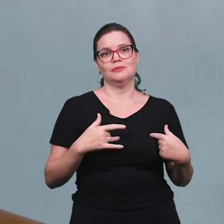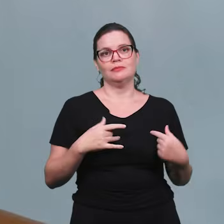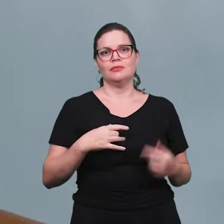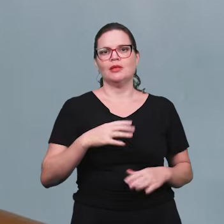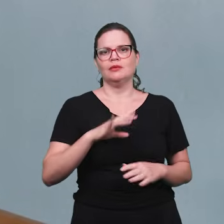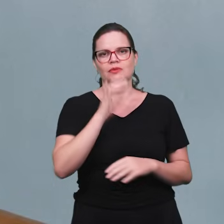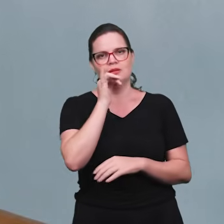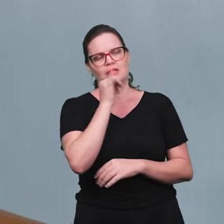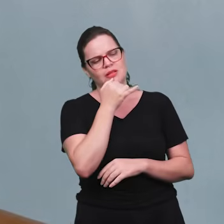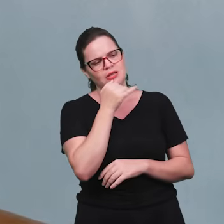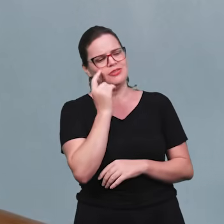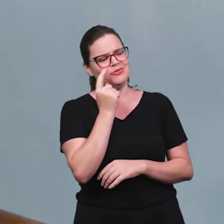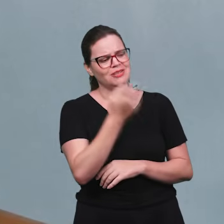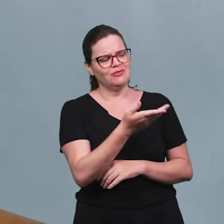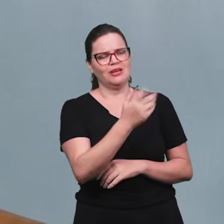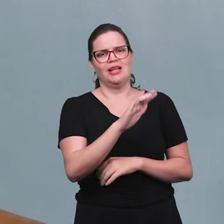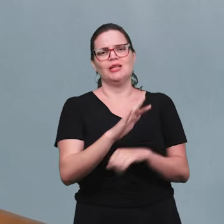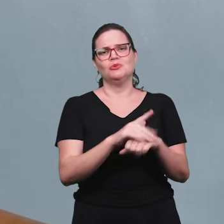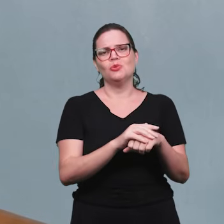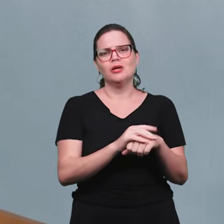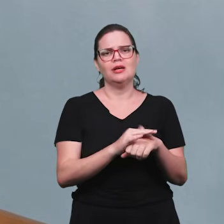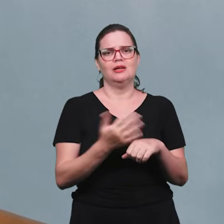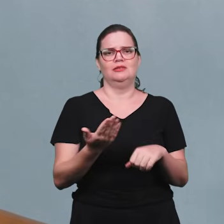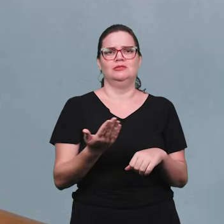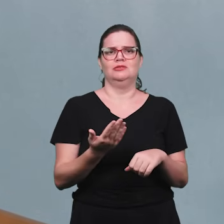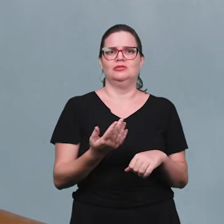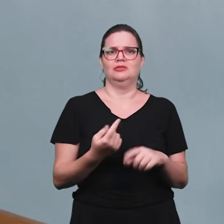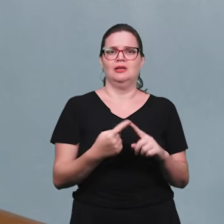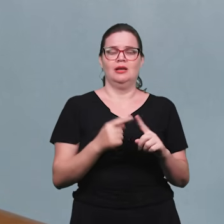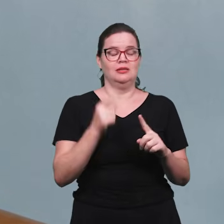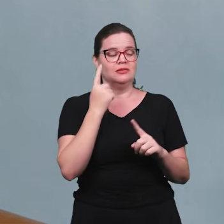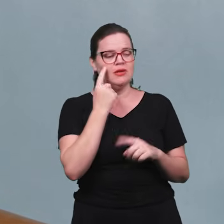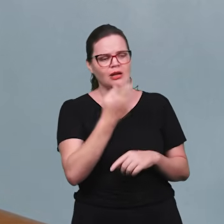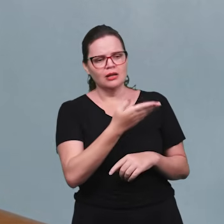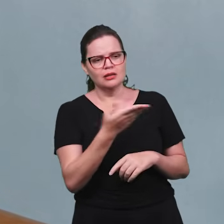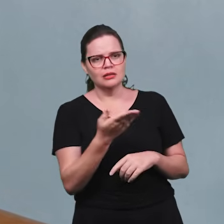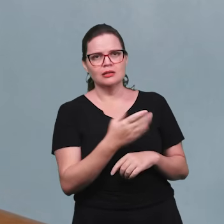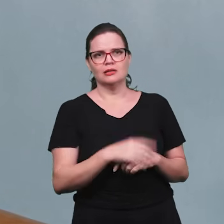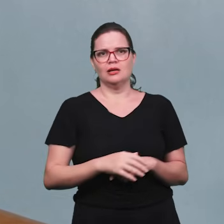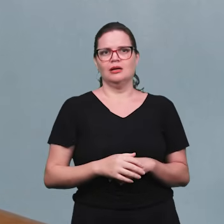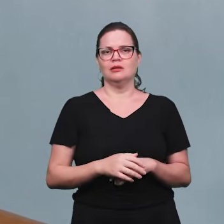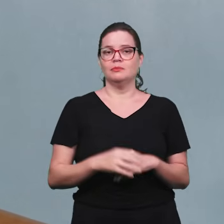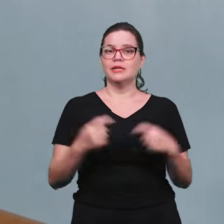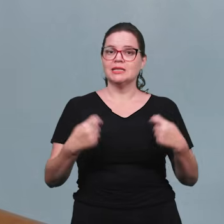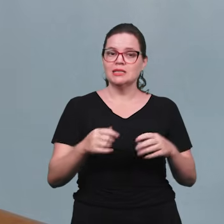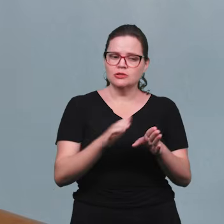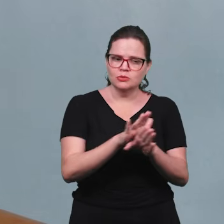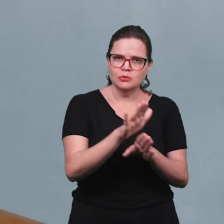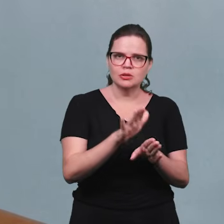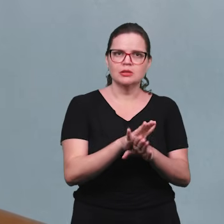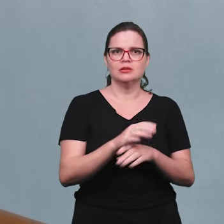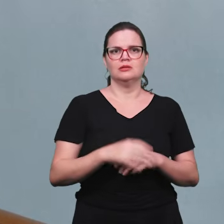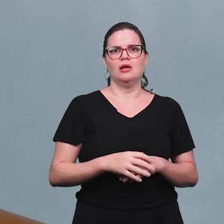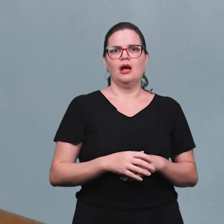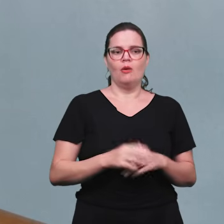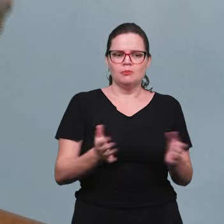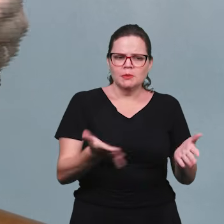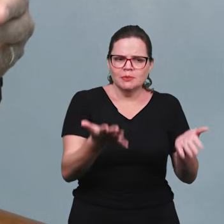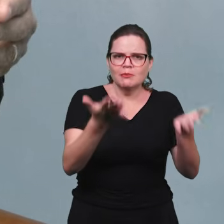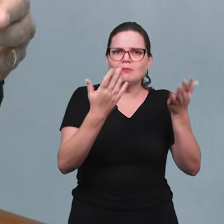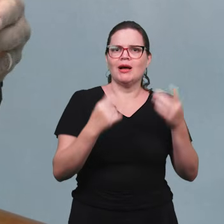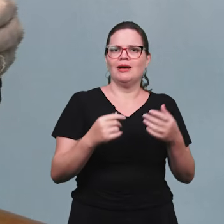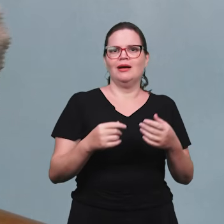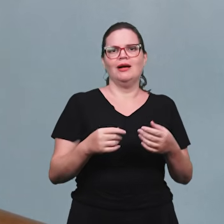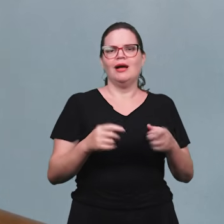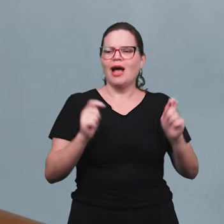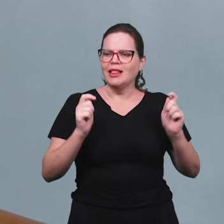triste, aí você vê que ele está padecendo por uma atividade, alguma orientação, aí você vê que melhora a